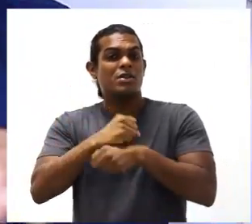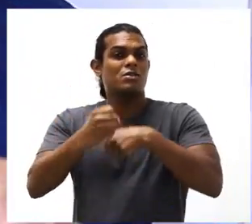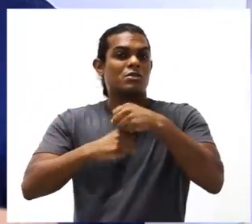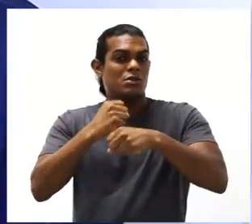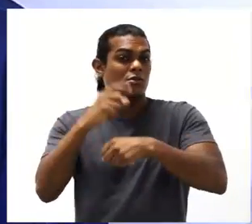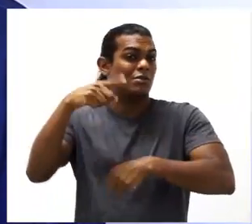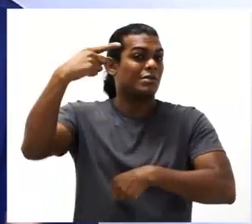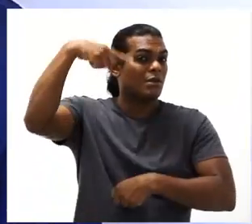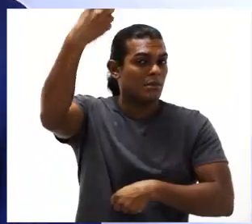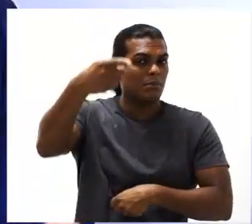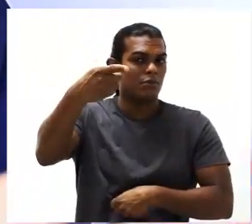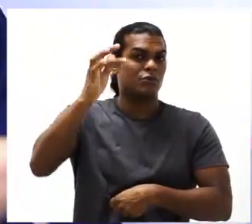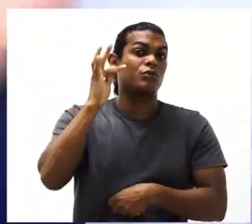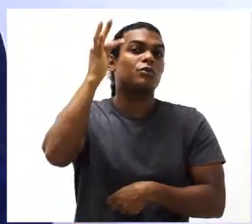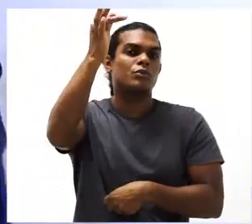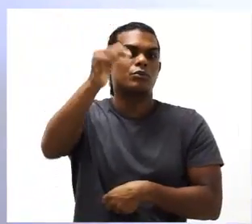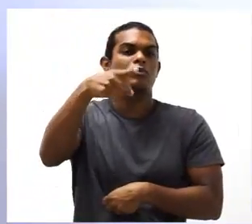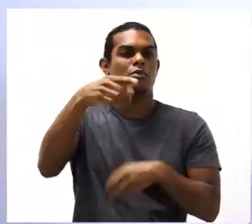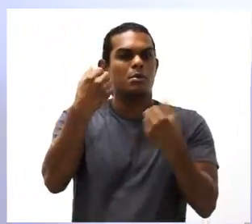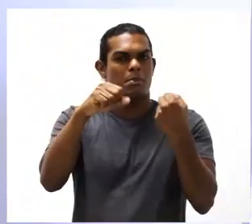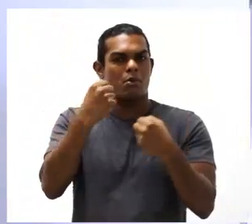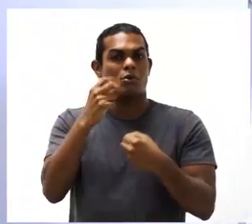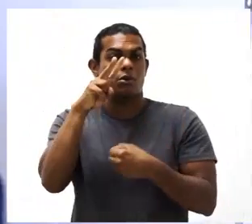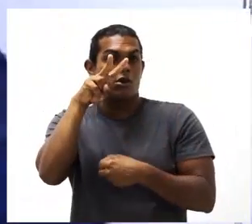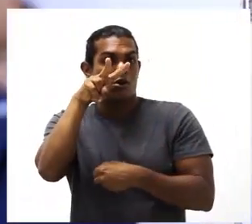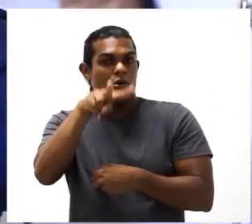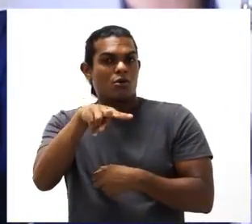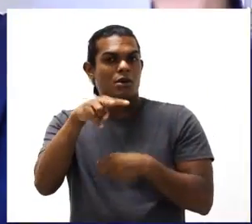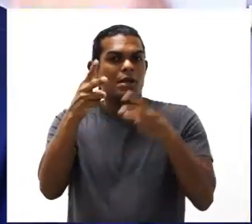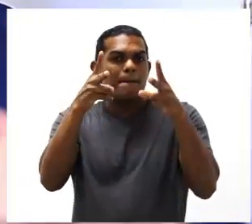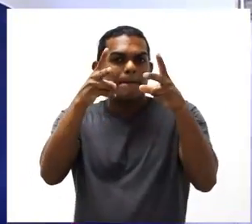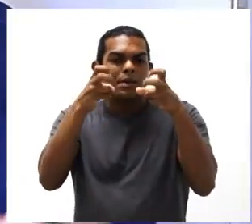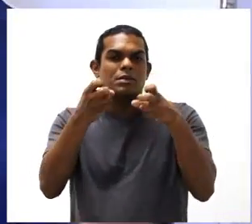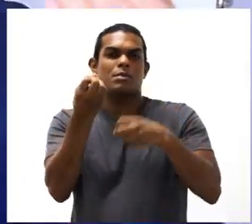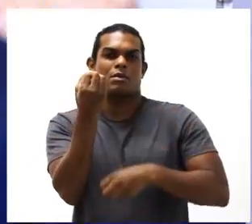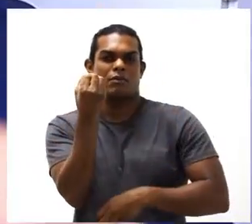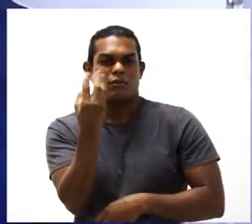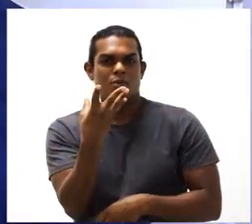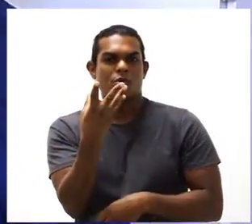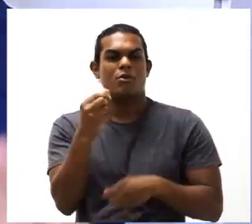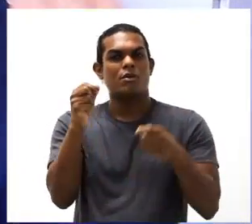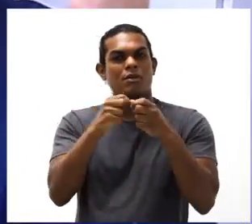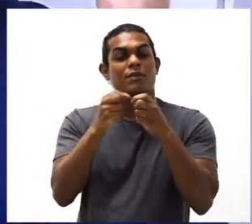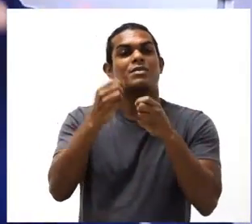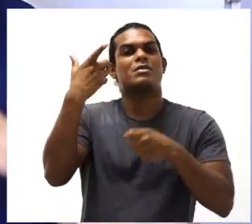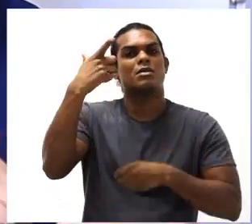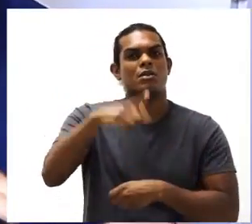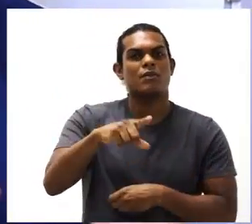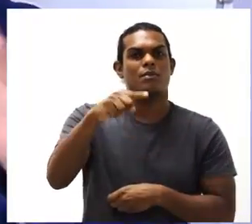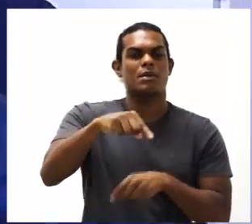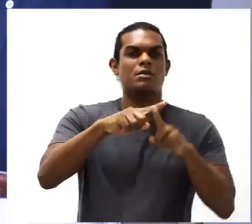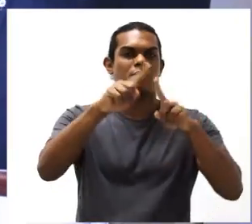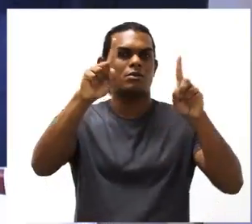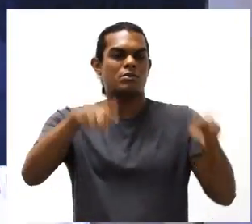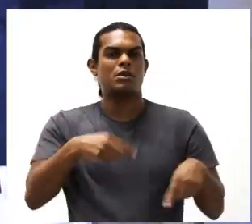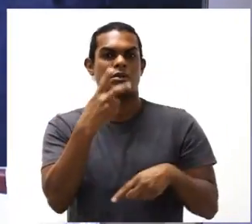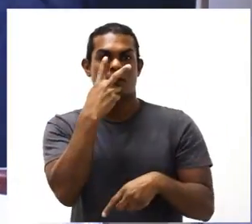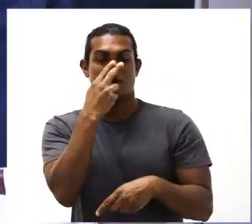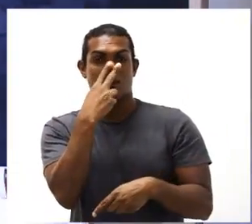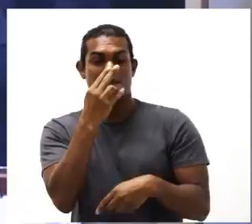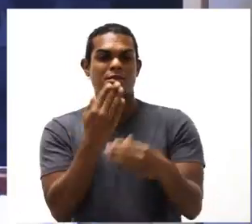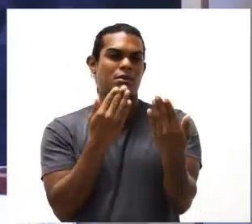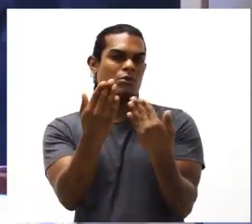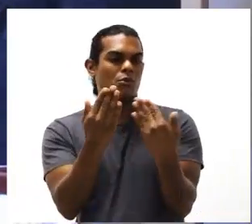trazer deste ambiente aquele problema, as imagens, as discussões, mesmo em contexto diferente, tentar comparar